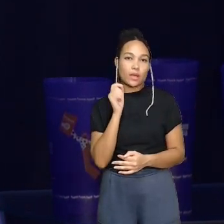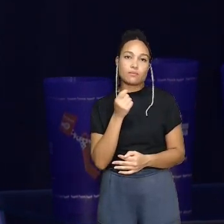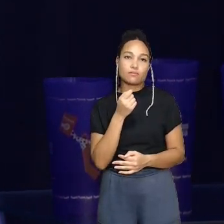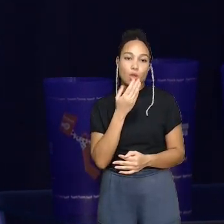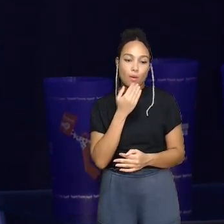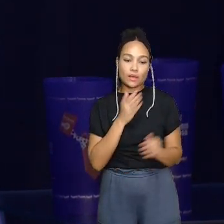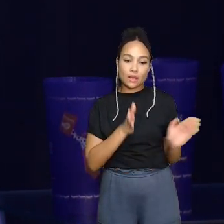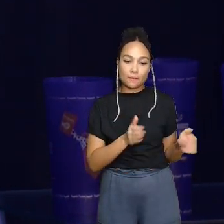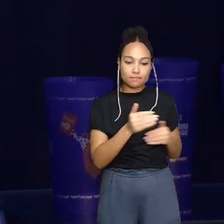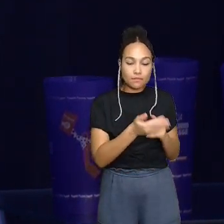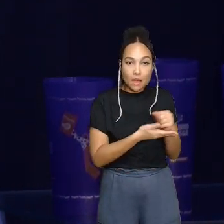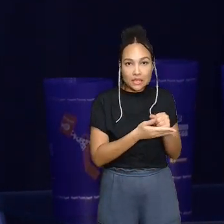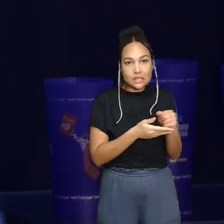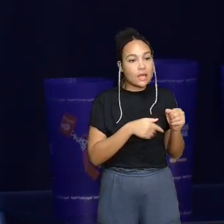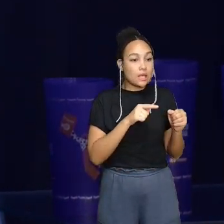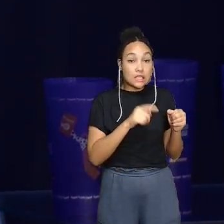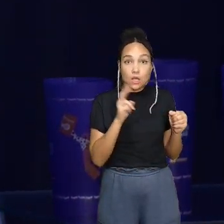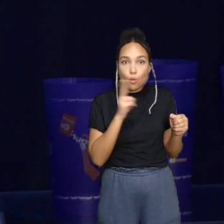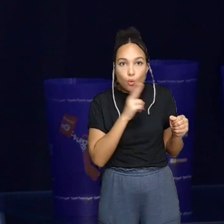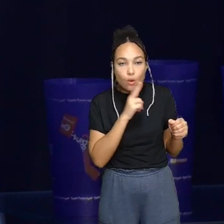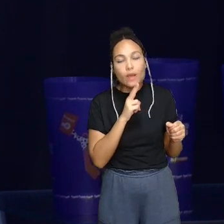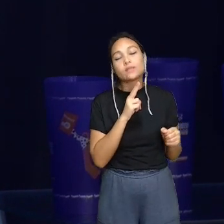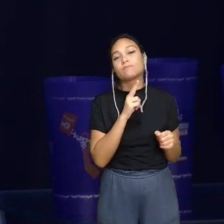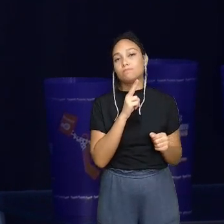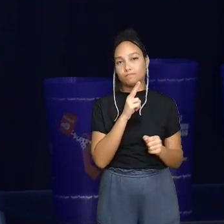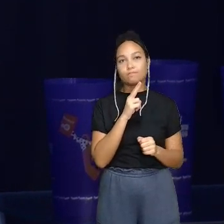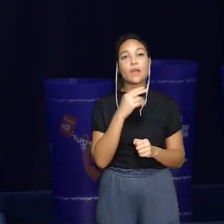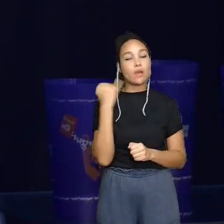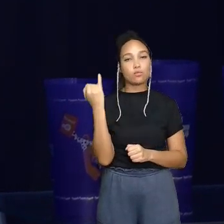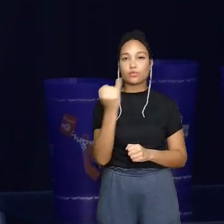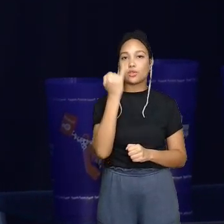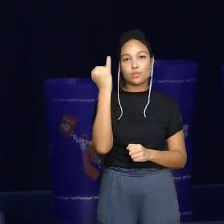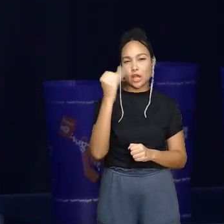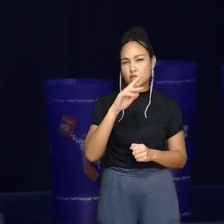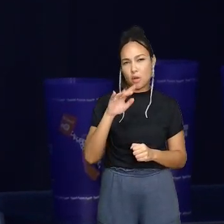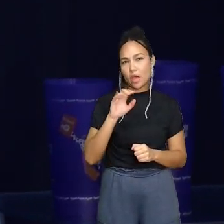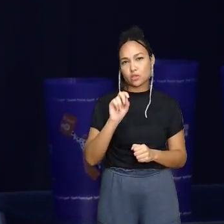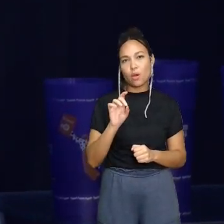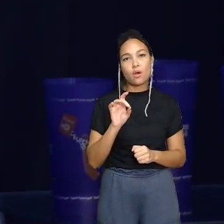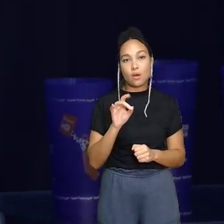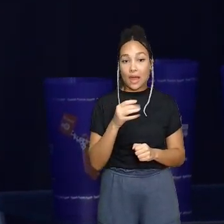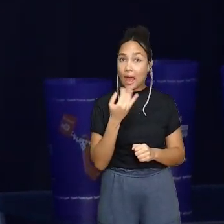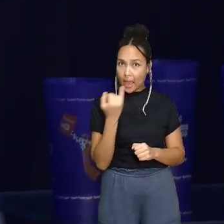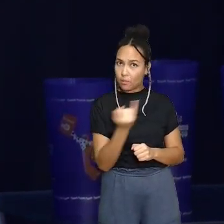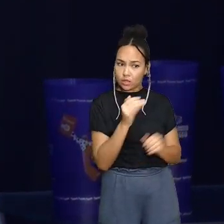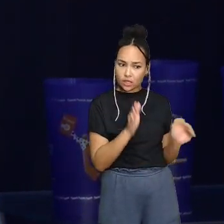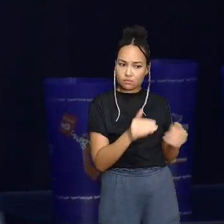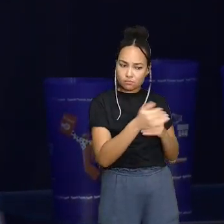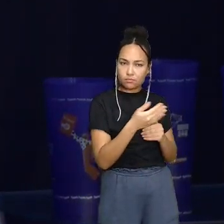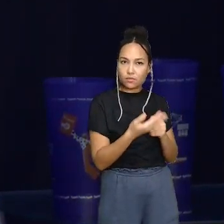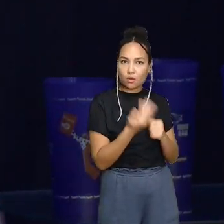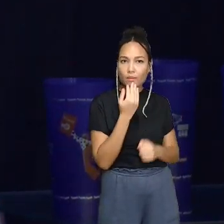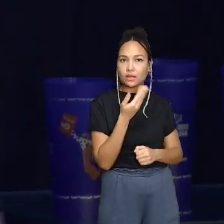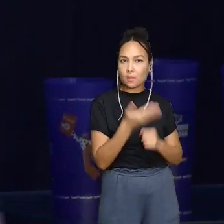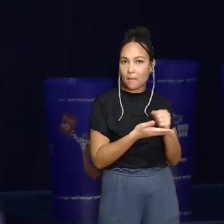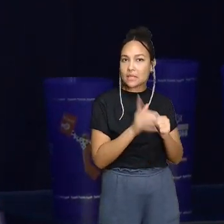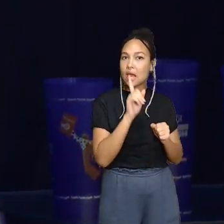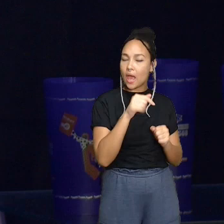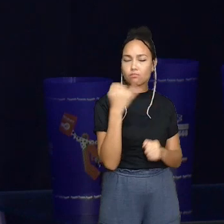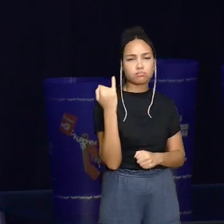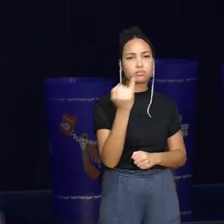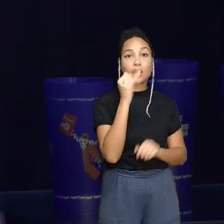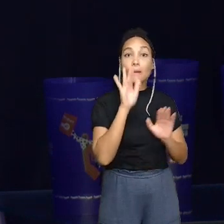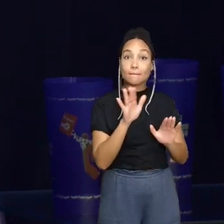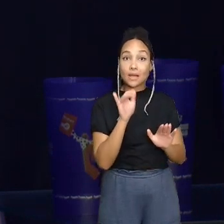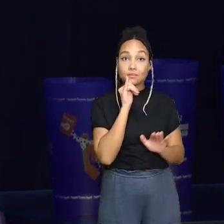de emergência, é essencial, né? Não aqui tirando a questão da importância da cesta básica, mas reforçando que numa casa com